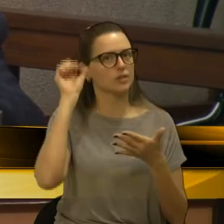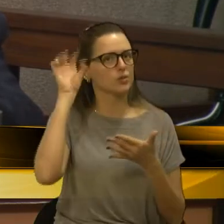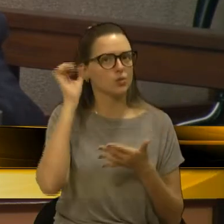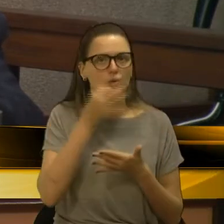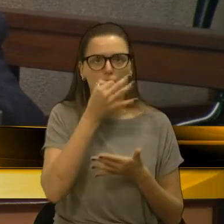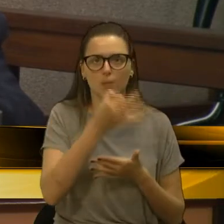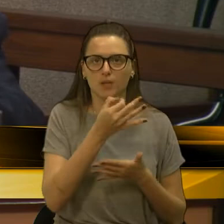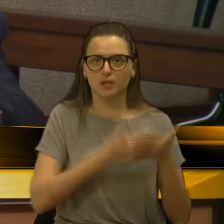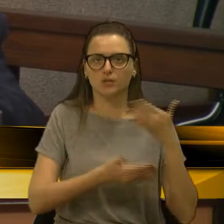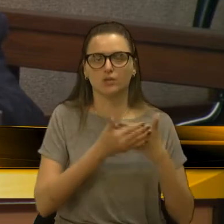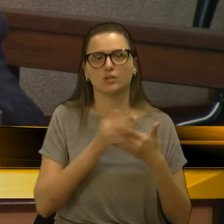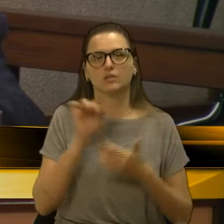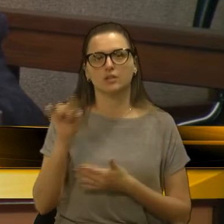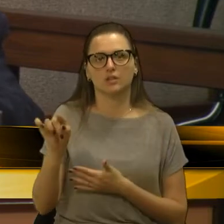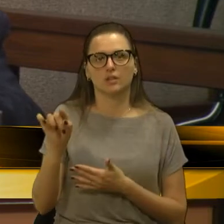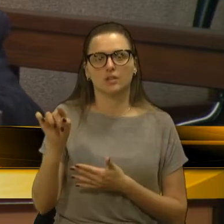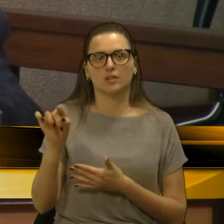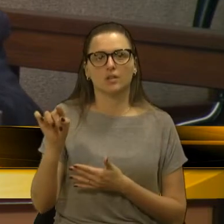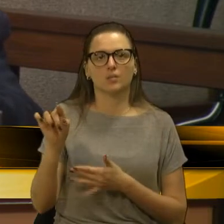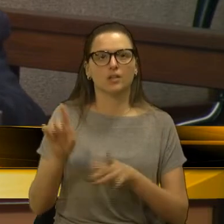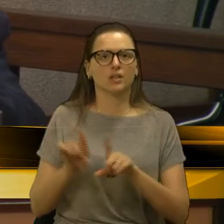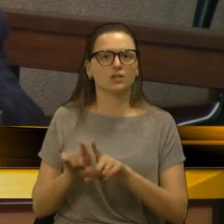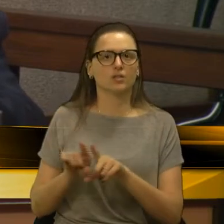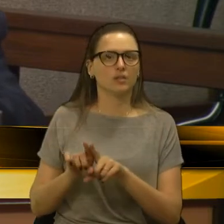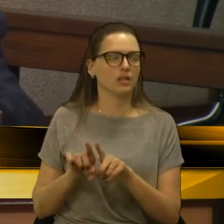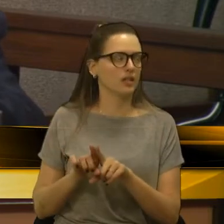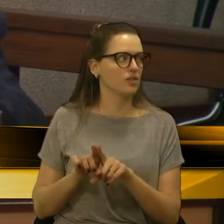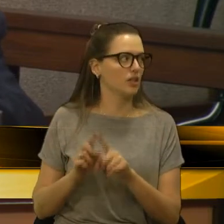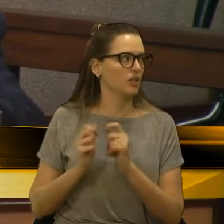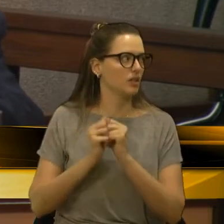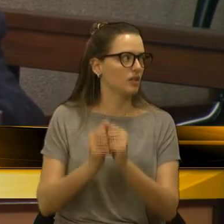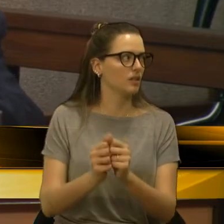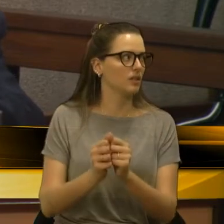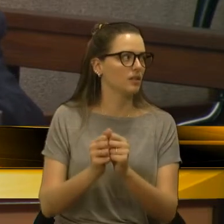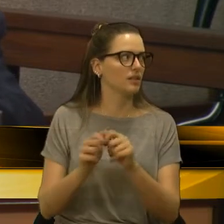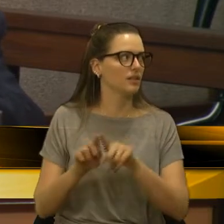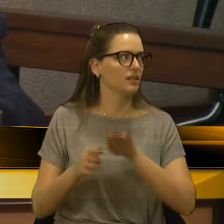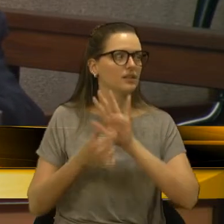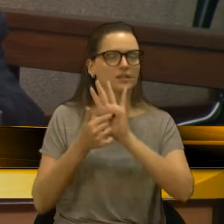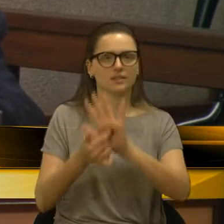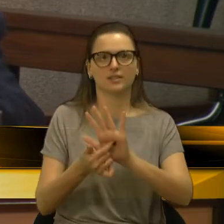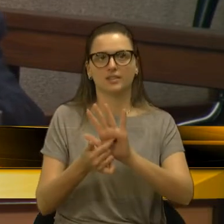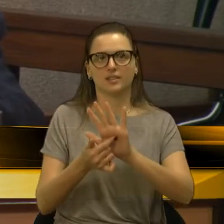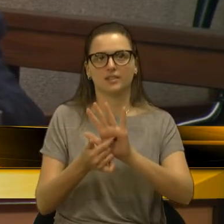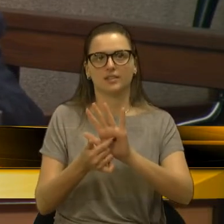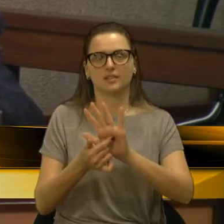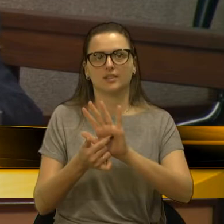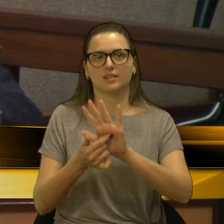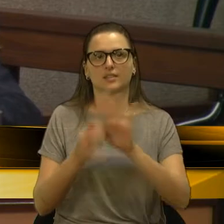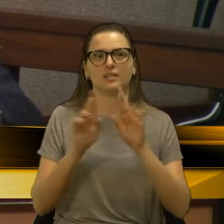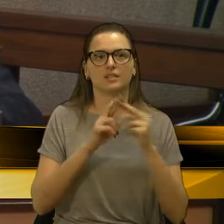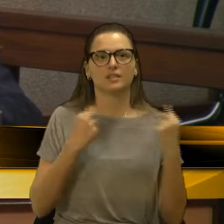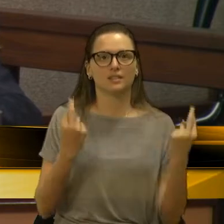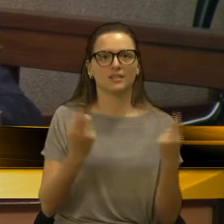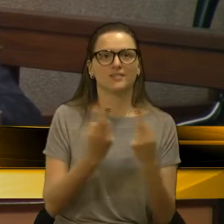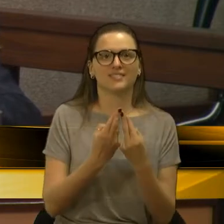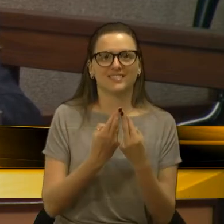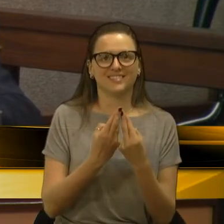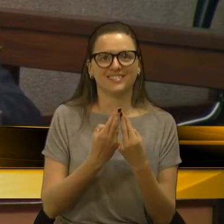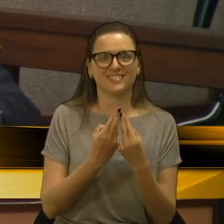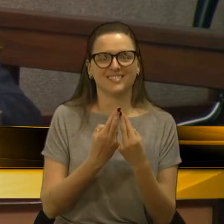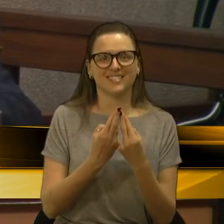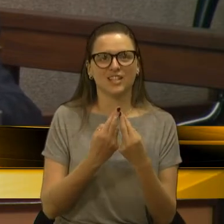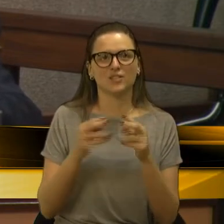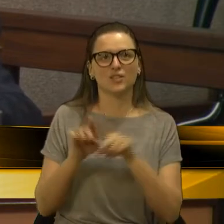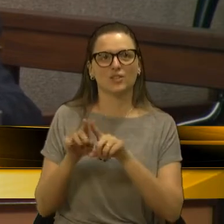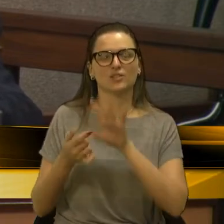E Vossa Excelência tem razão, aquelas reuniões que foram feitas pela Prefeitura eram reuniões pior do que o OC.